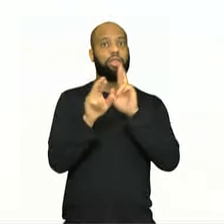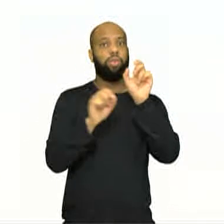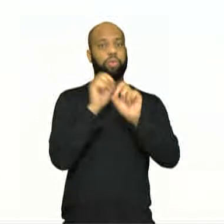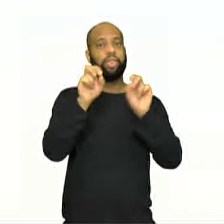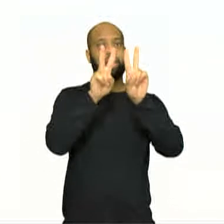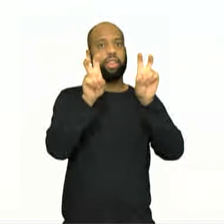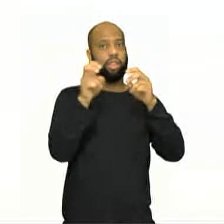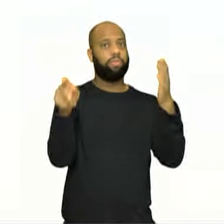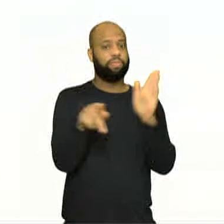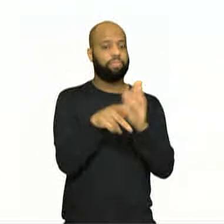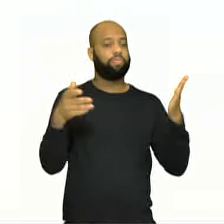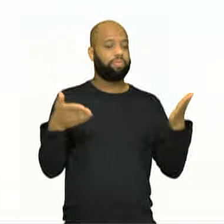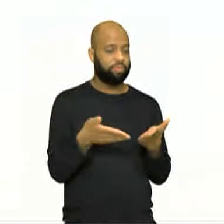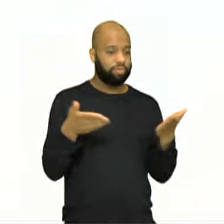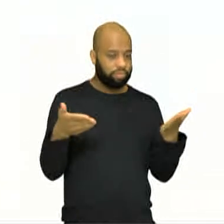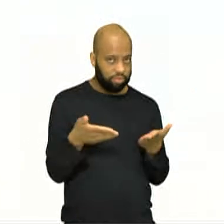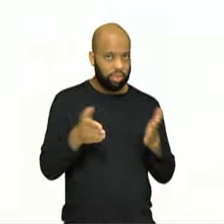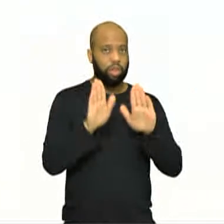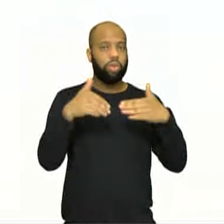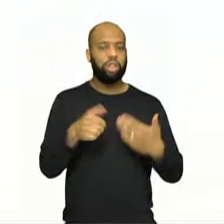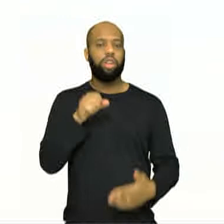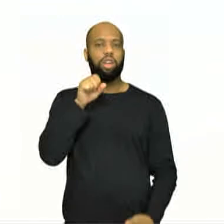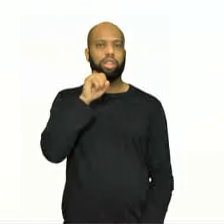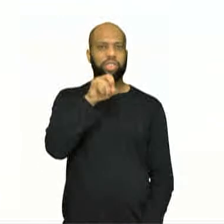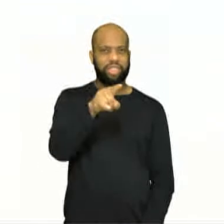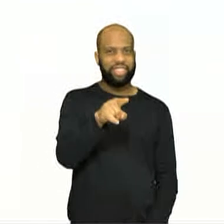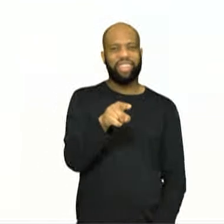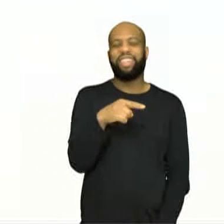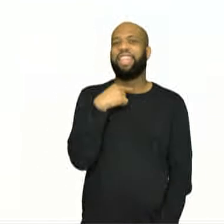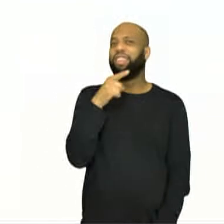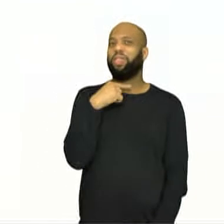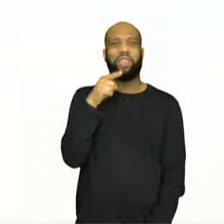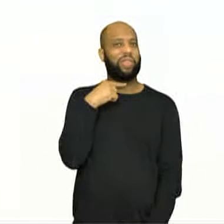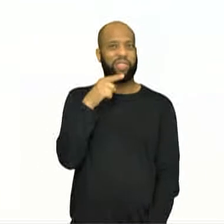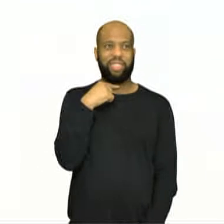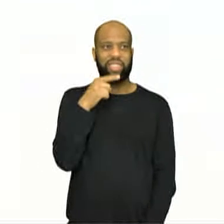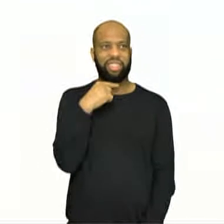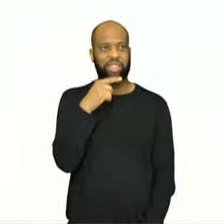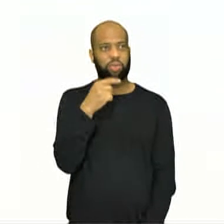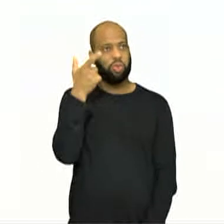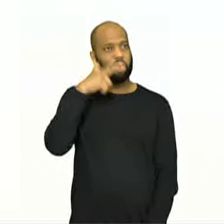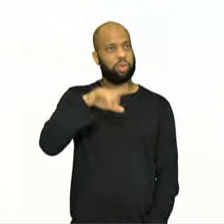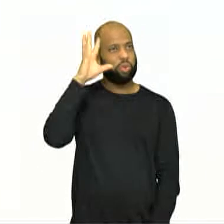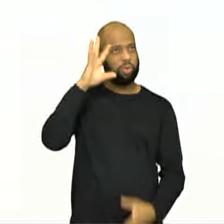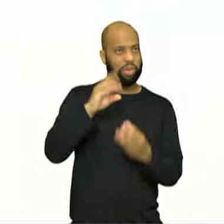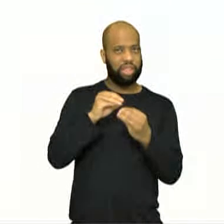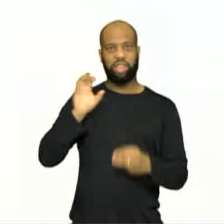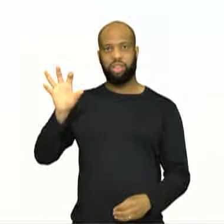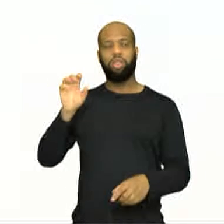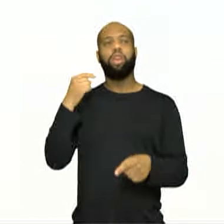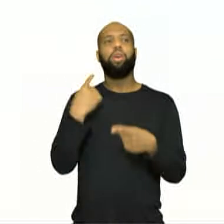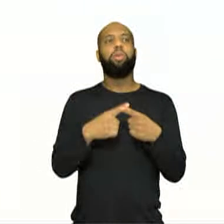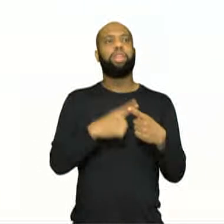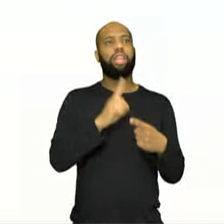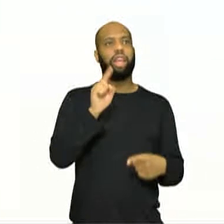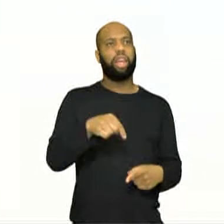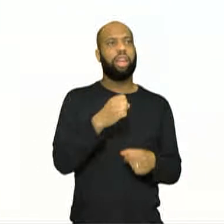assuntos da atualidade. Por isso que vocês tiveram com certeza dificuldade em interpretar essa charge, porque ela é